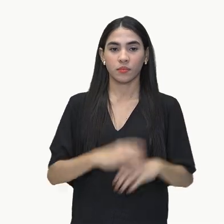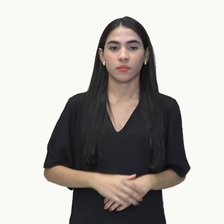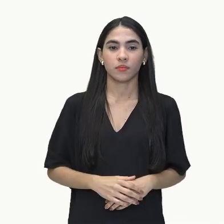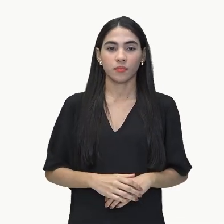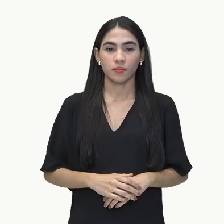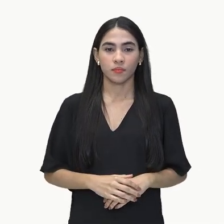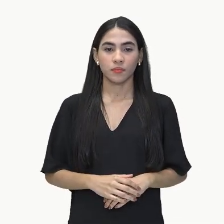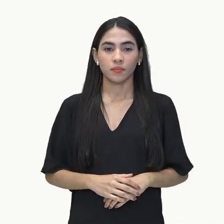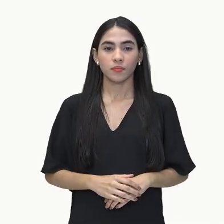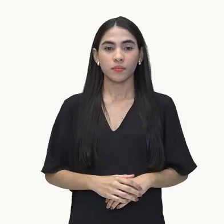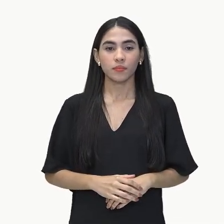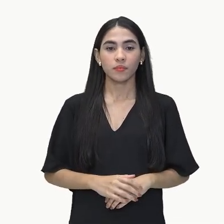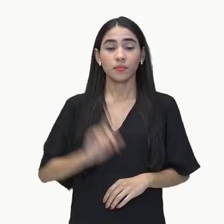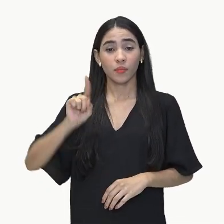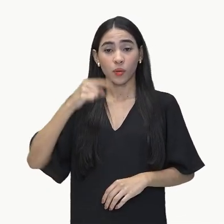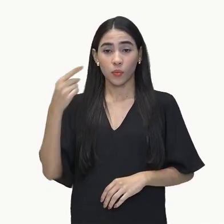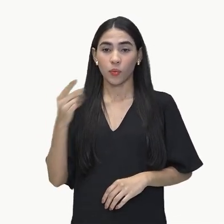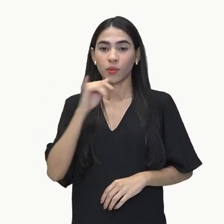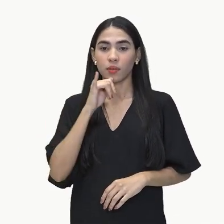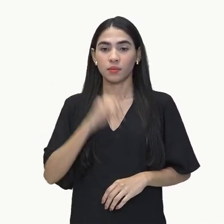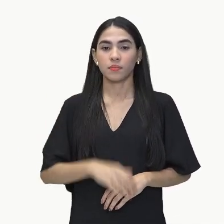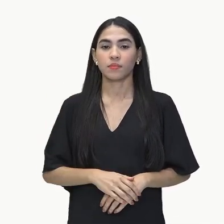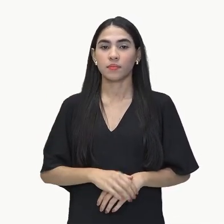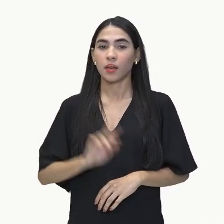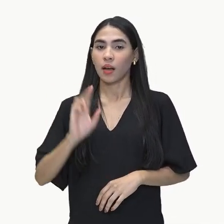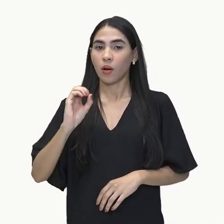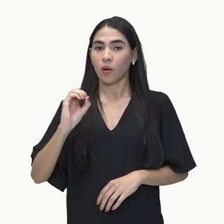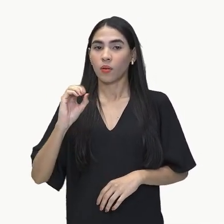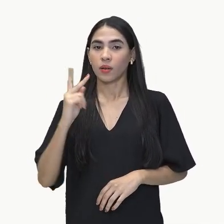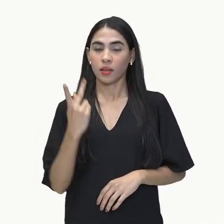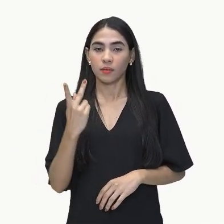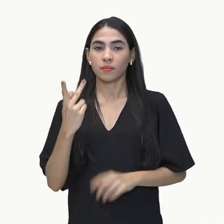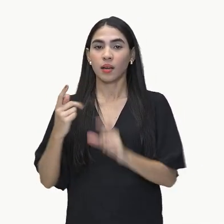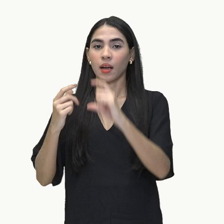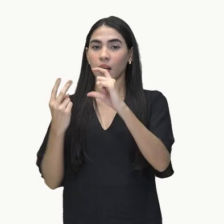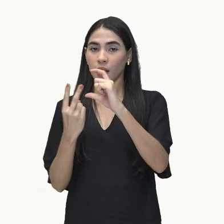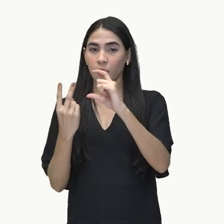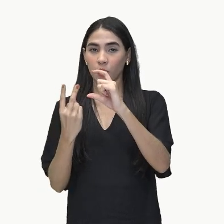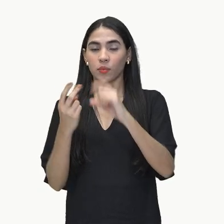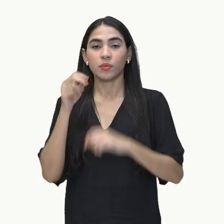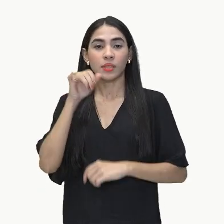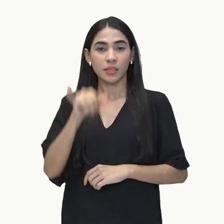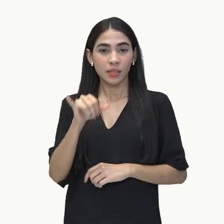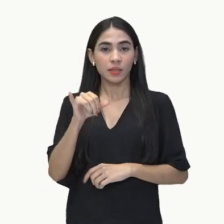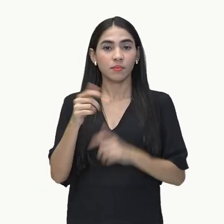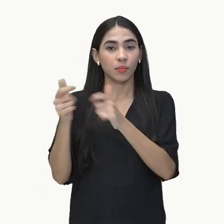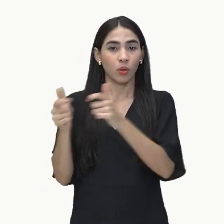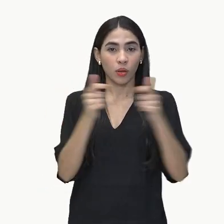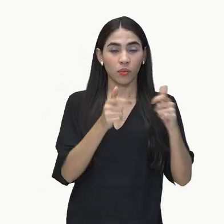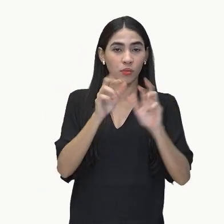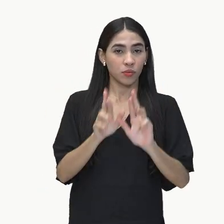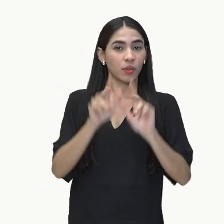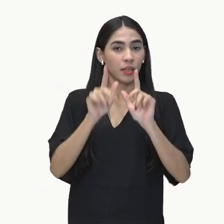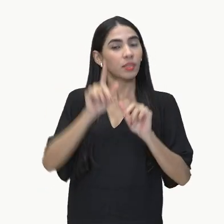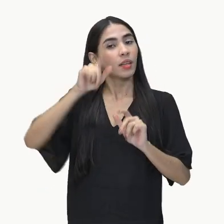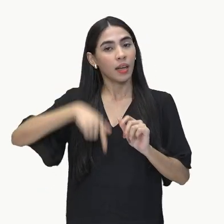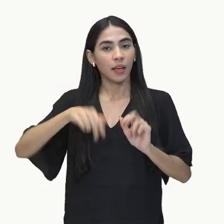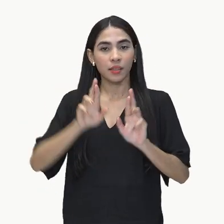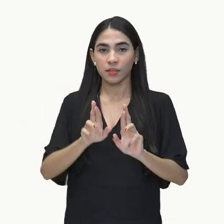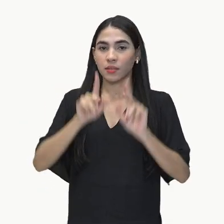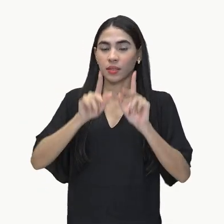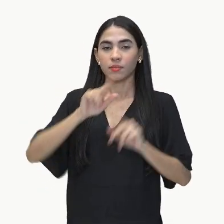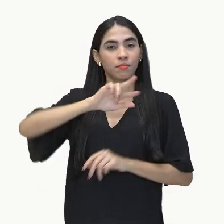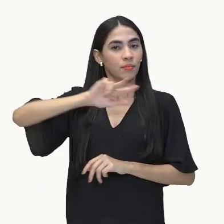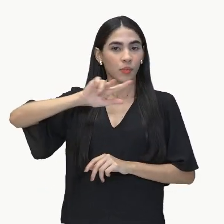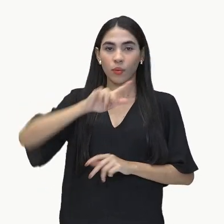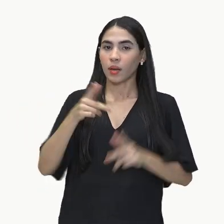carbono 1. E esse outro, a hidroxila está no carbono 2. Se eles estão em posições diferentes, eles são diferentes. Eles não